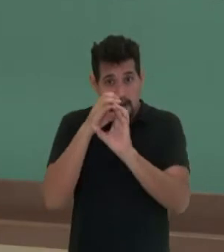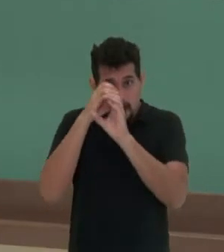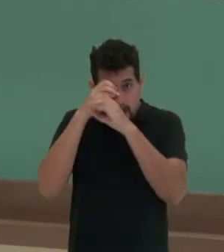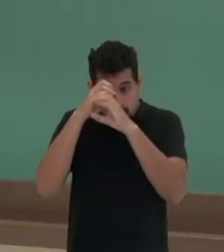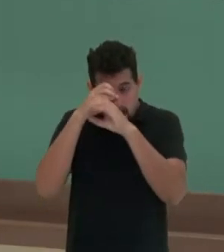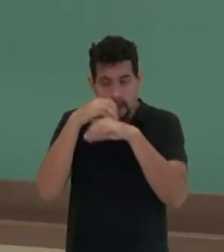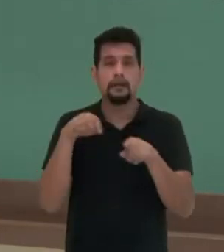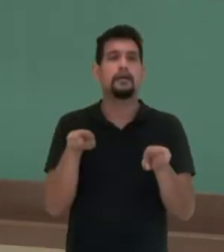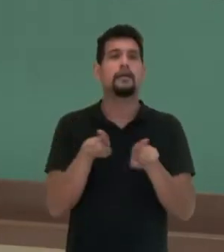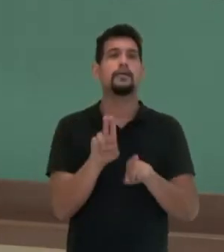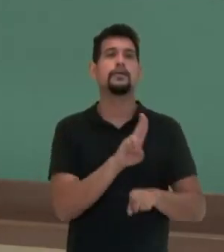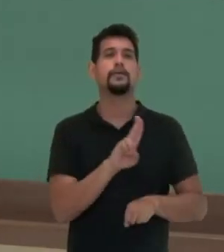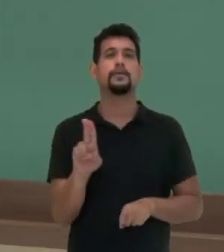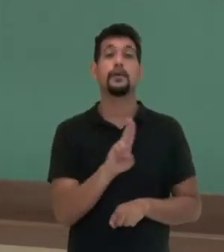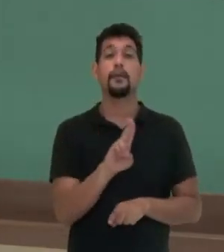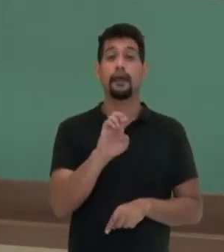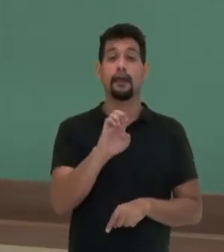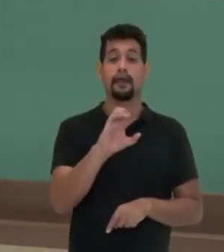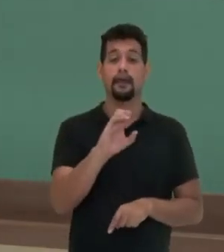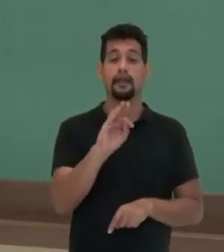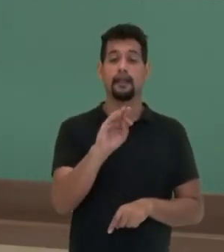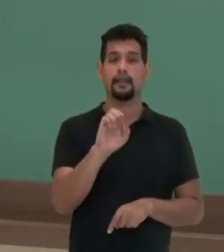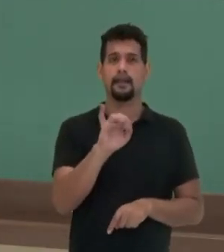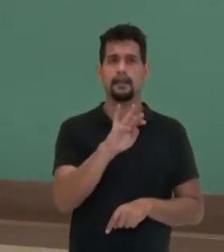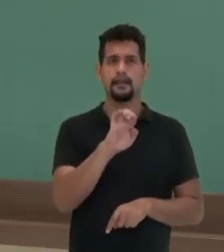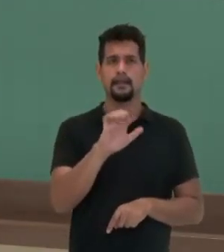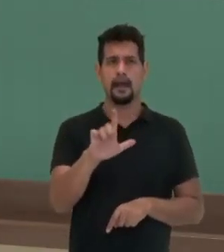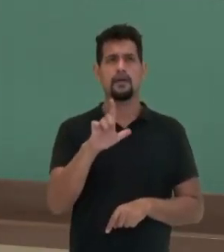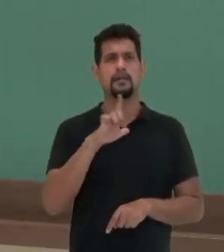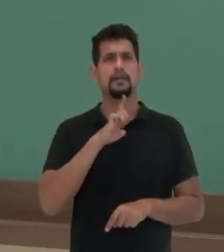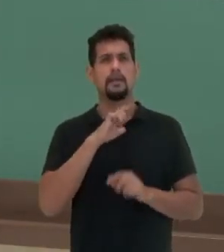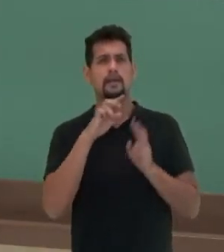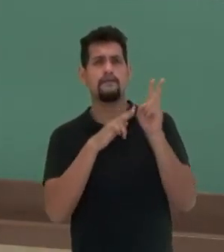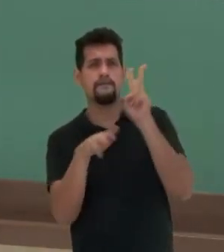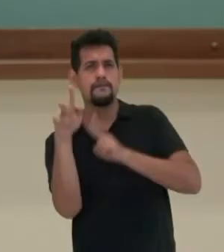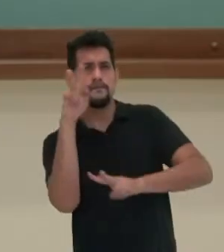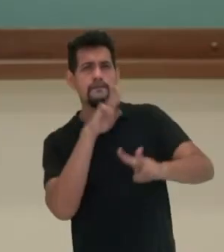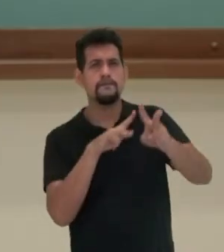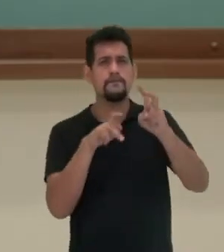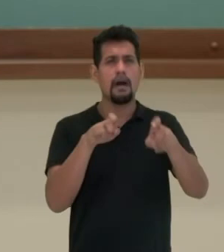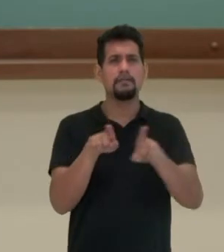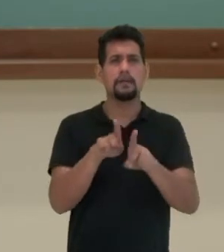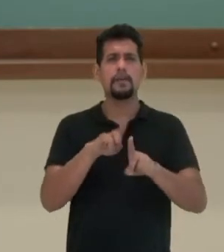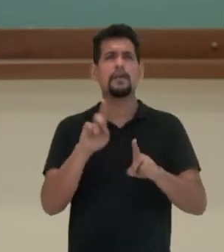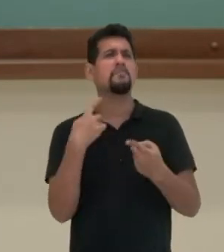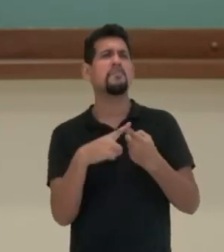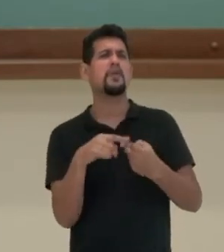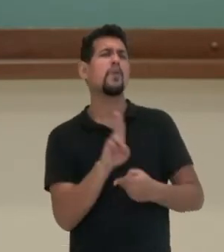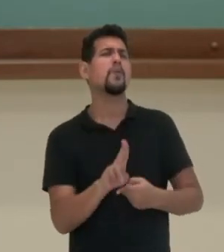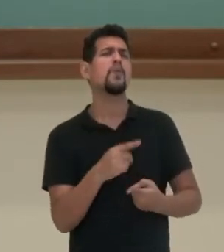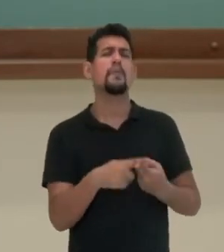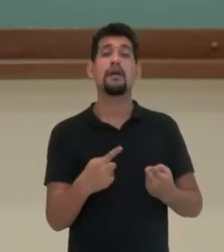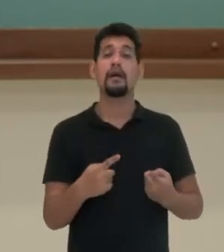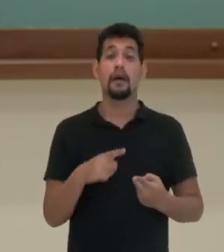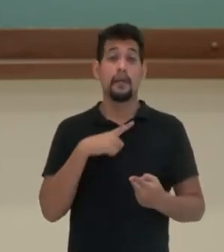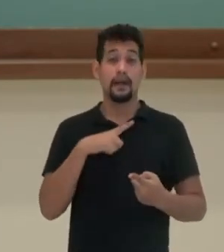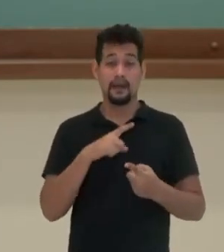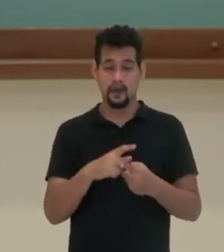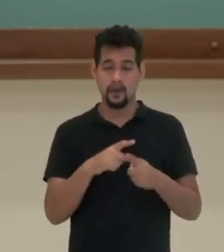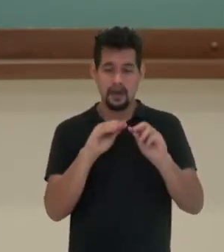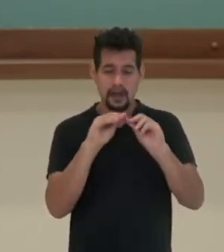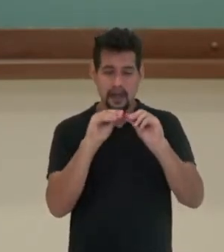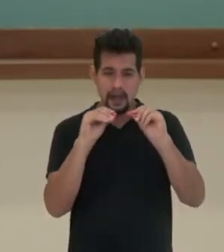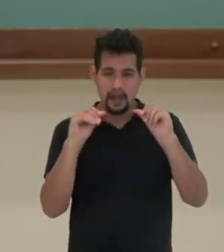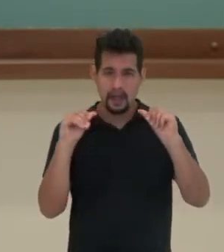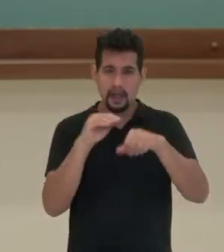tecido epitelial. Perceba que ele tem essas vilosidades, assim, essas reentrâncias. Para que ele serve? Para que o tecido